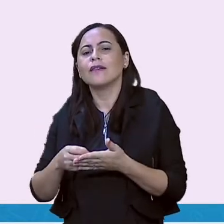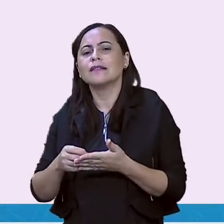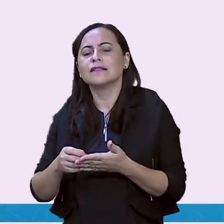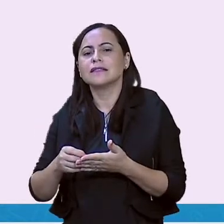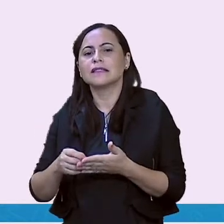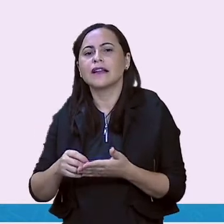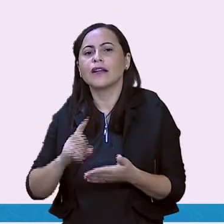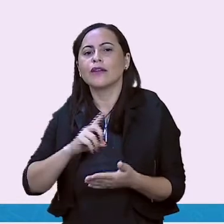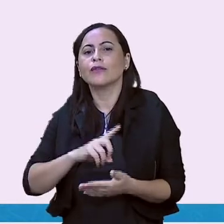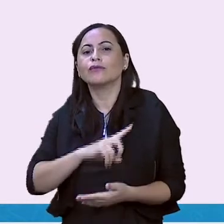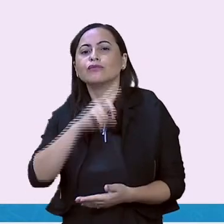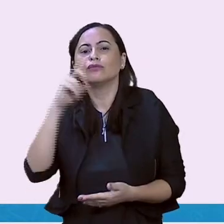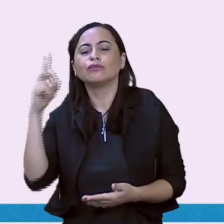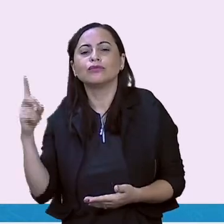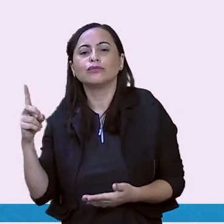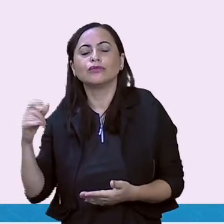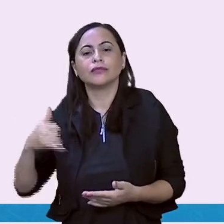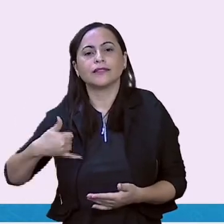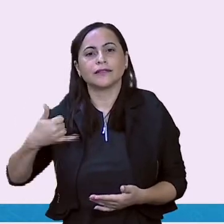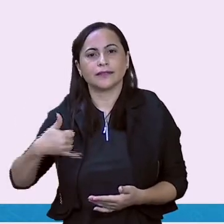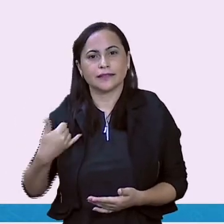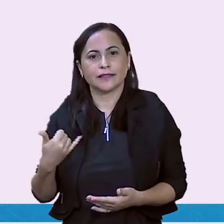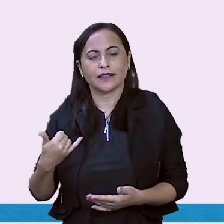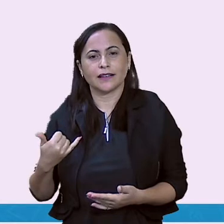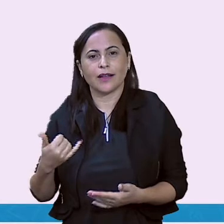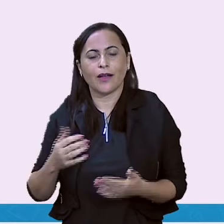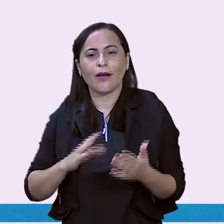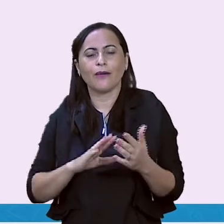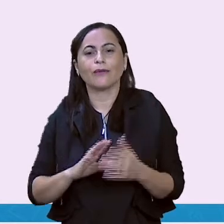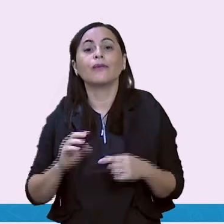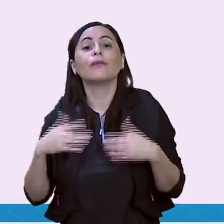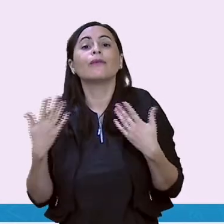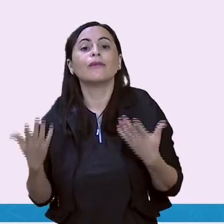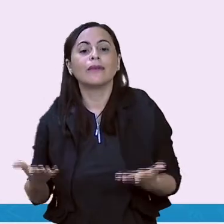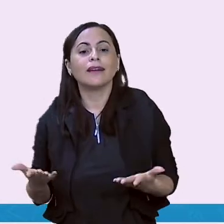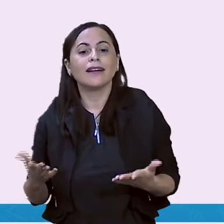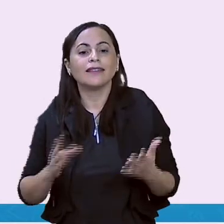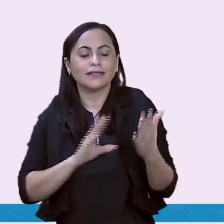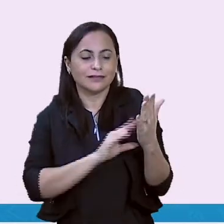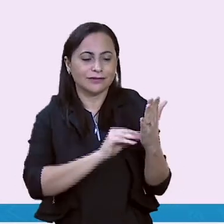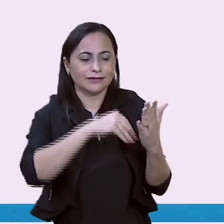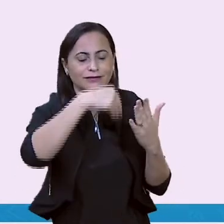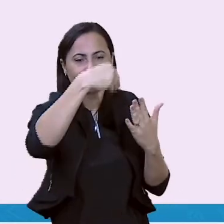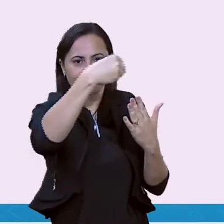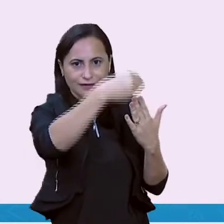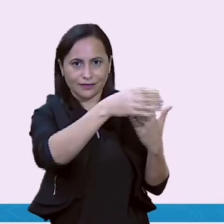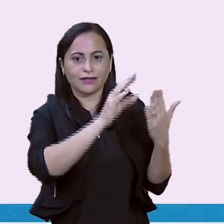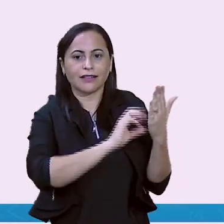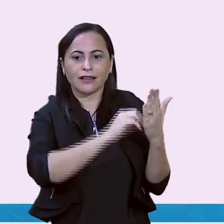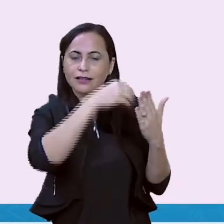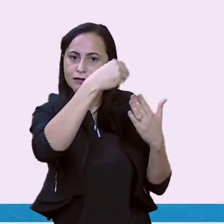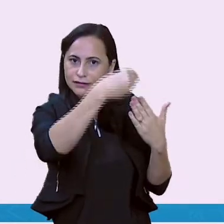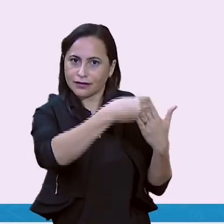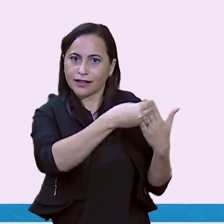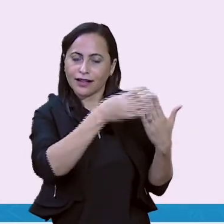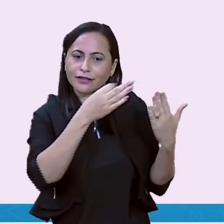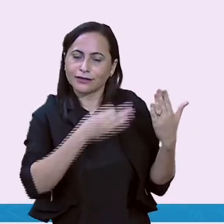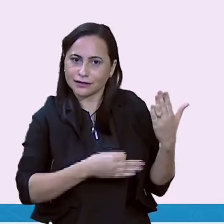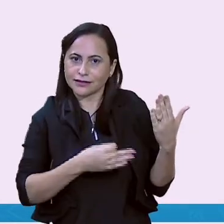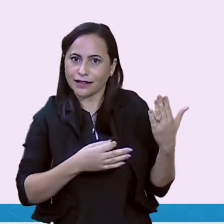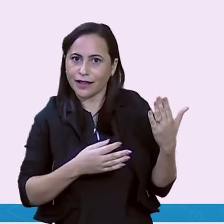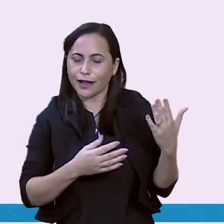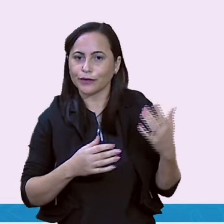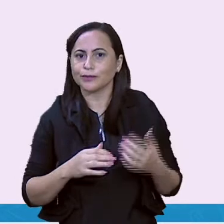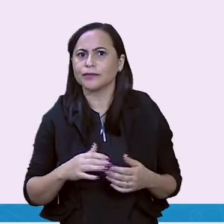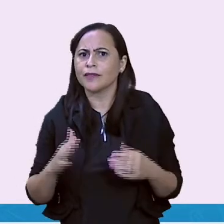é a medida de tempo que o próprio celular utiliza para te lembrar? O calendário. Isso mesmo, no nosso celular aparece